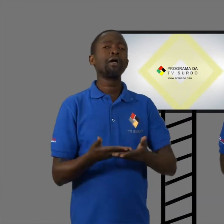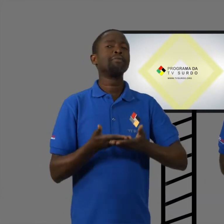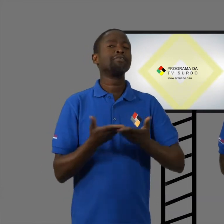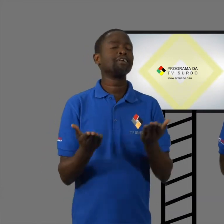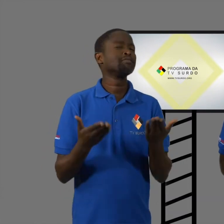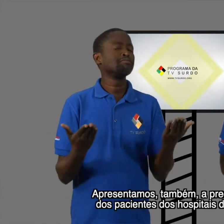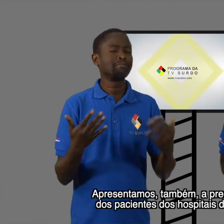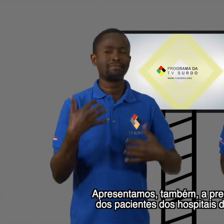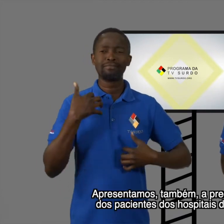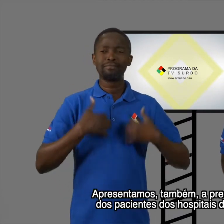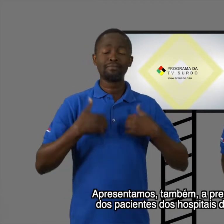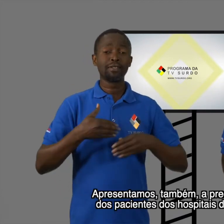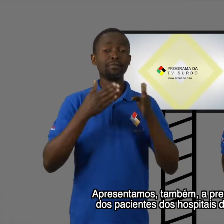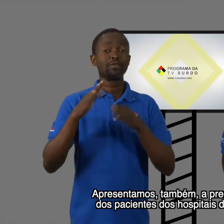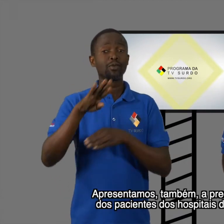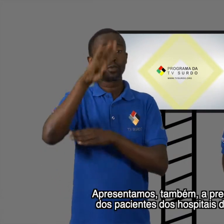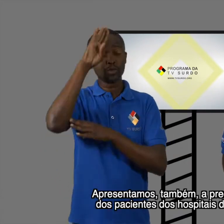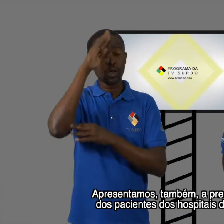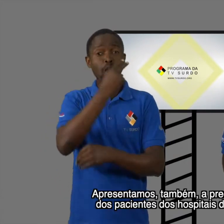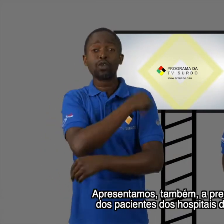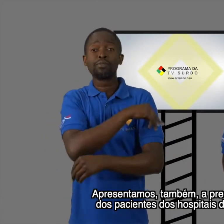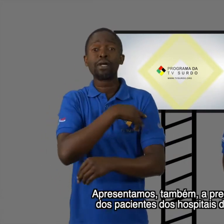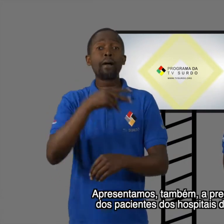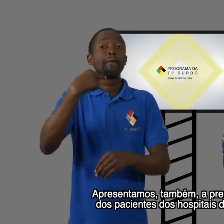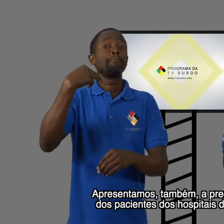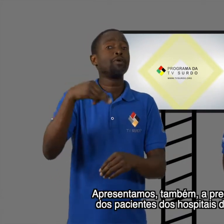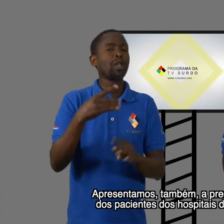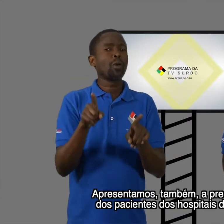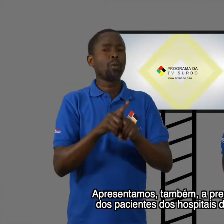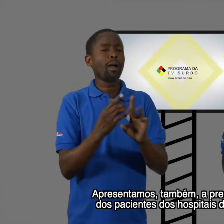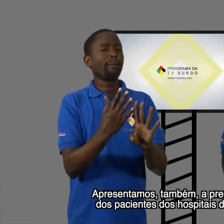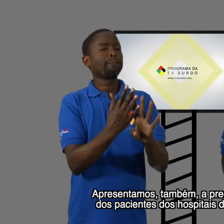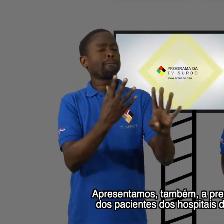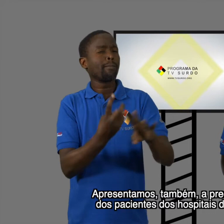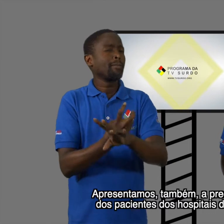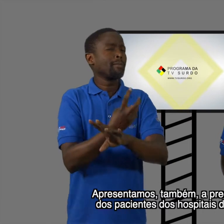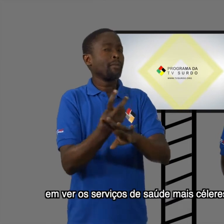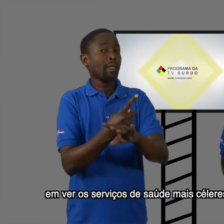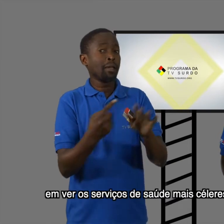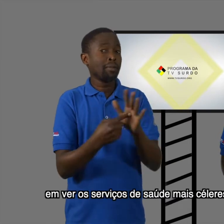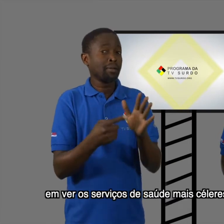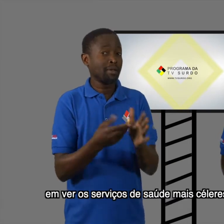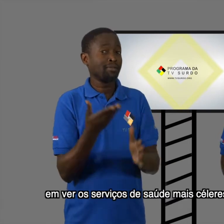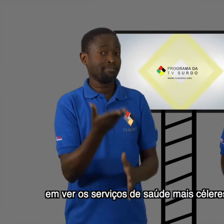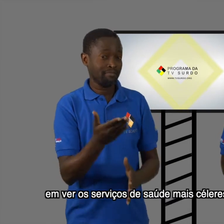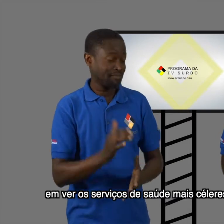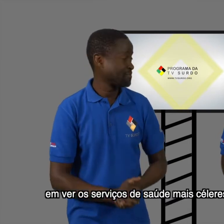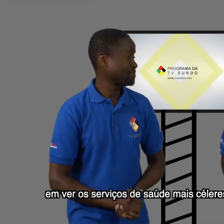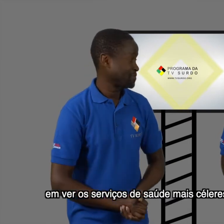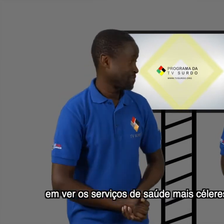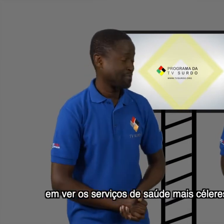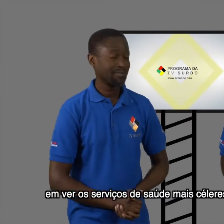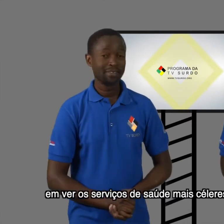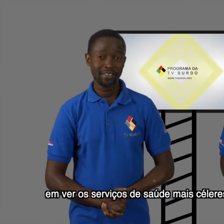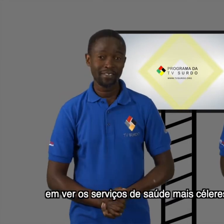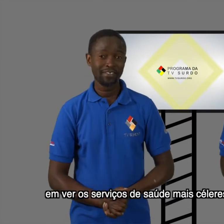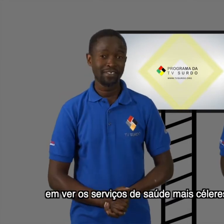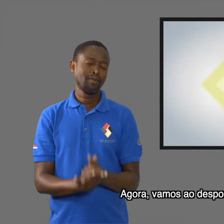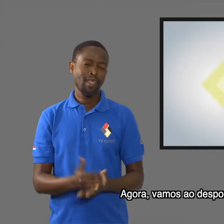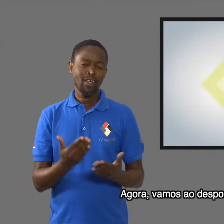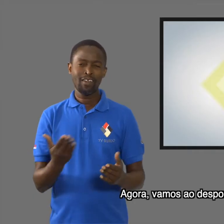sonhos. Apresentamos também a preocupação dos pacientes dos hospitais da Matola em ver os serviços de saúde mais